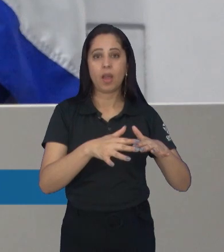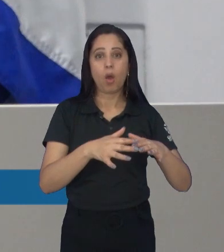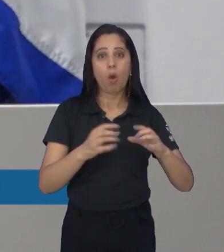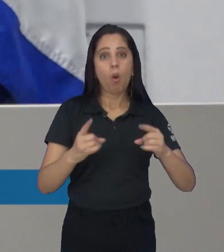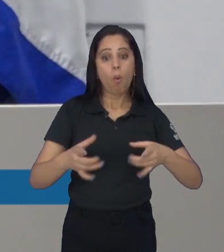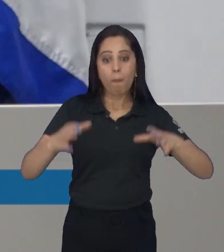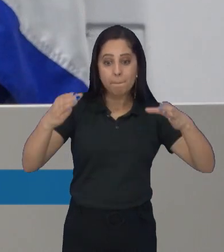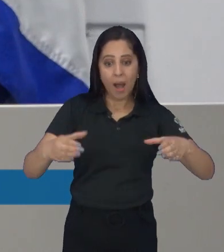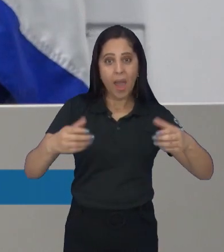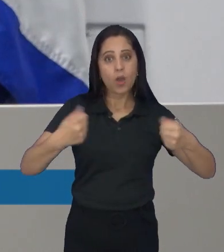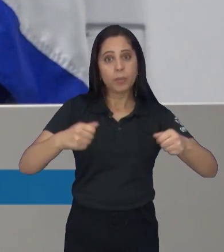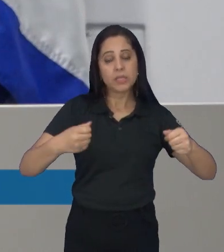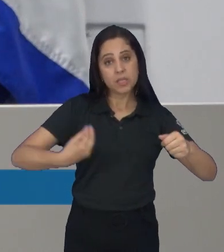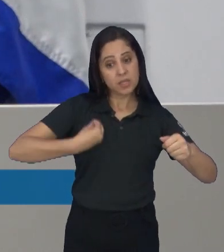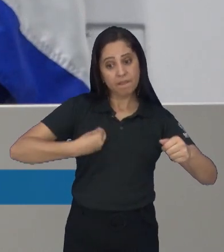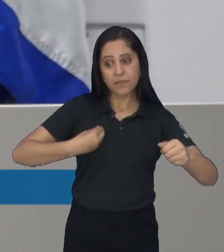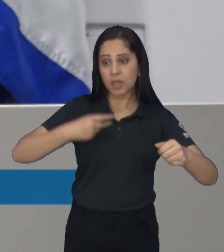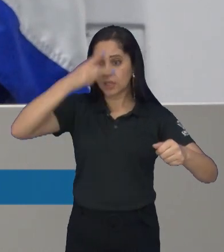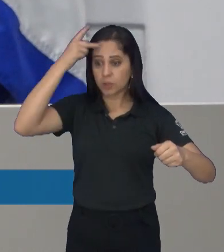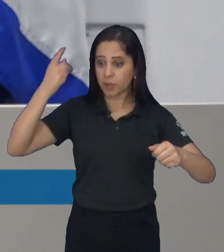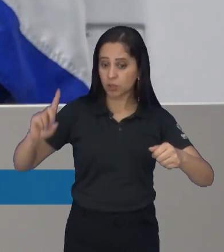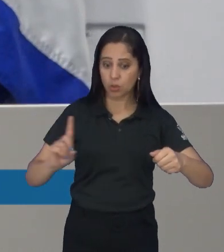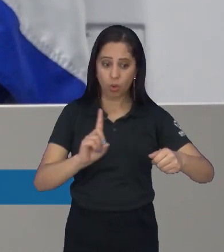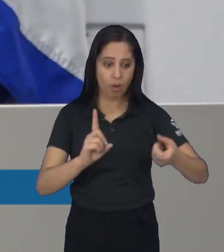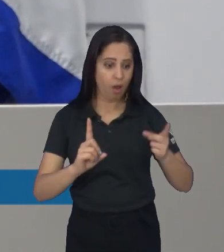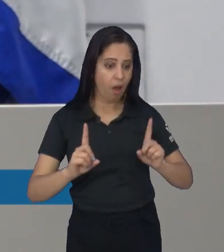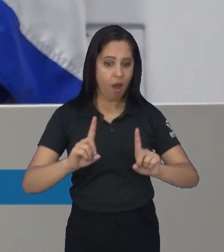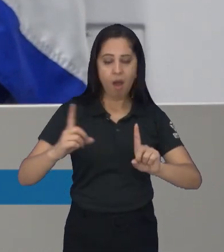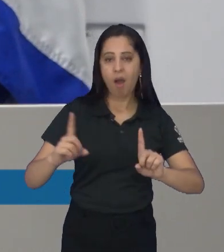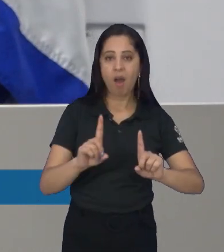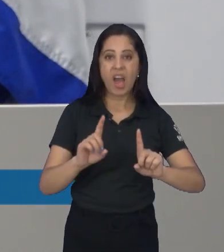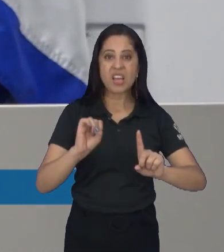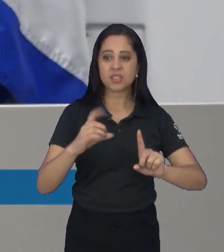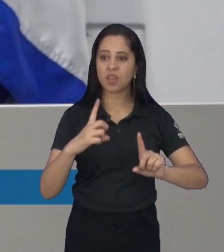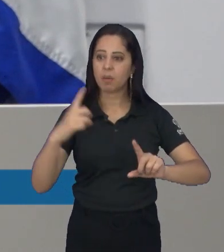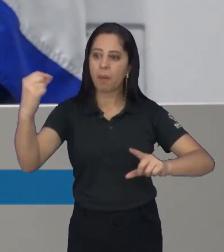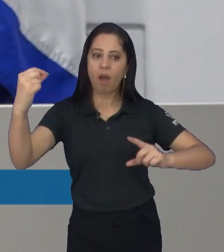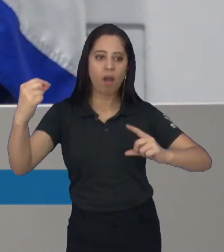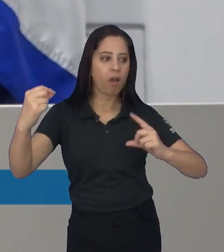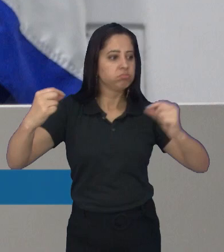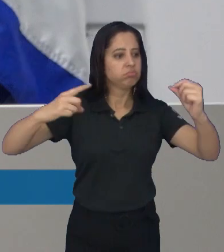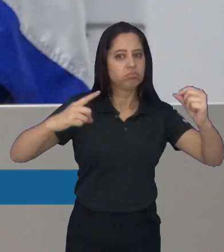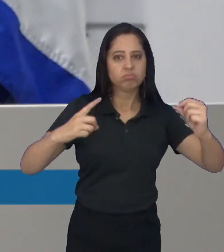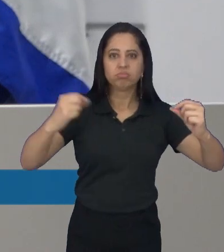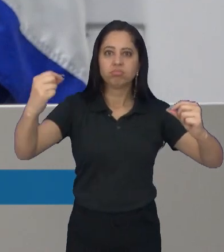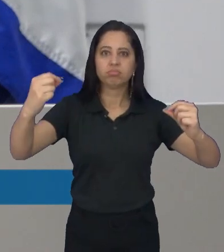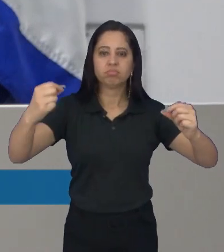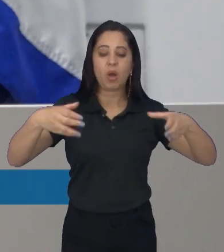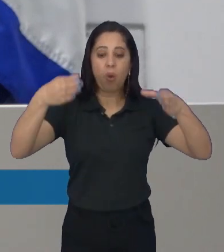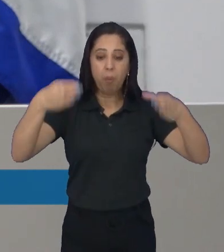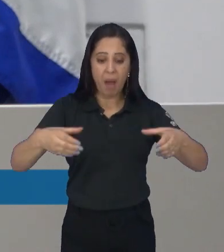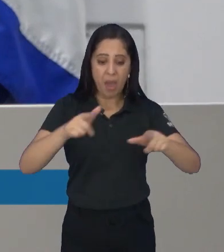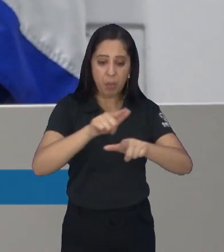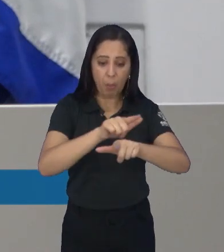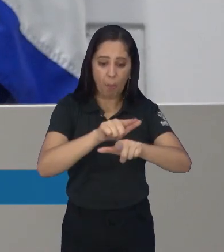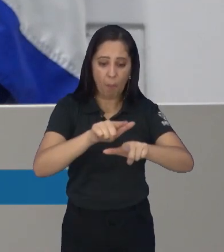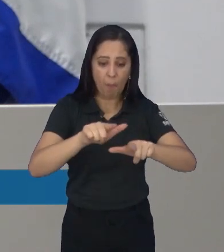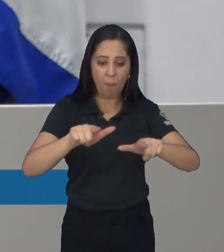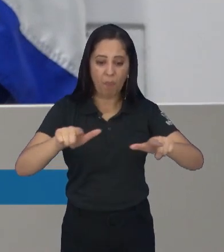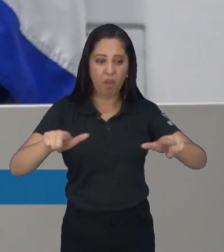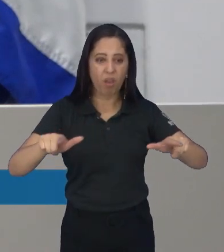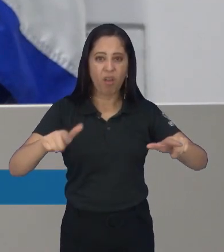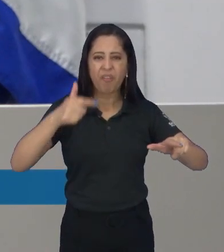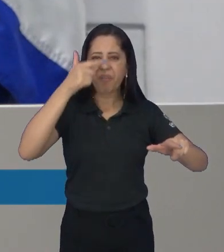precisa de gente morando e a medida que as pessoas vão embora você perde a condição do bairro E aí o bairro fica Favorito você tinha